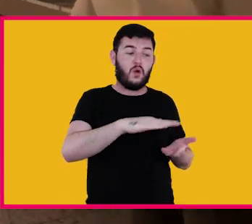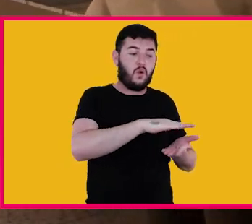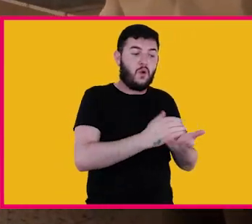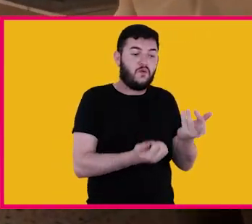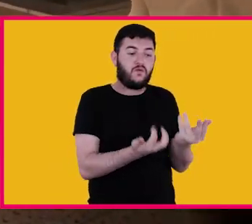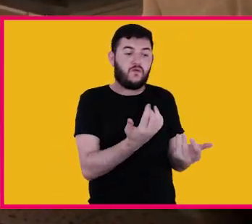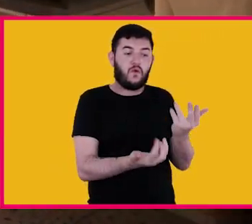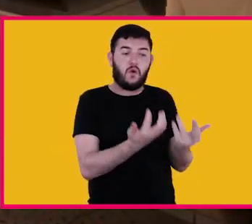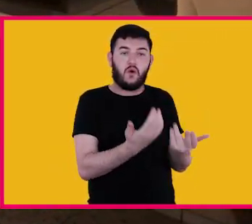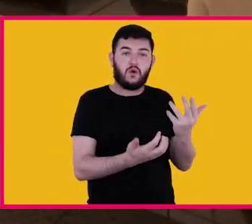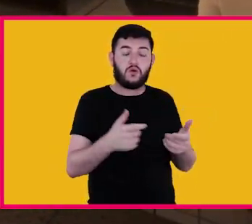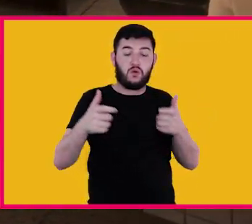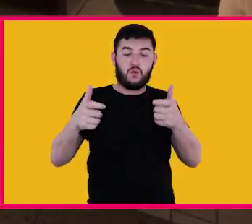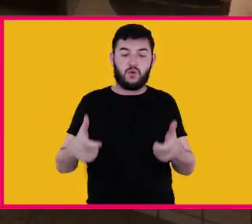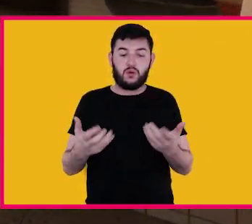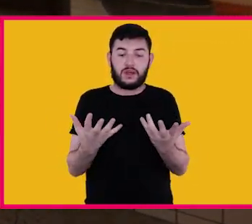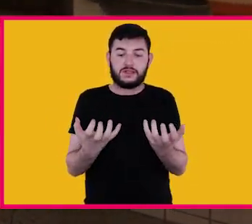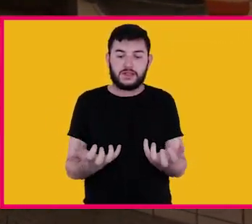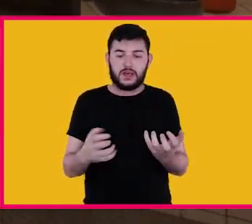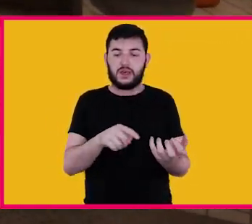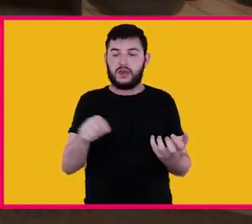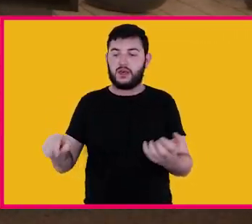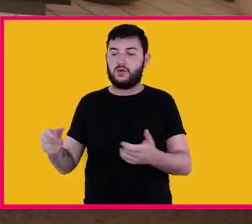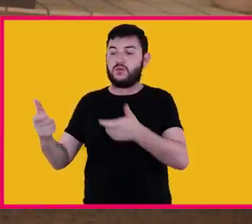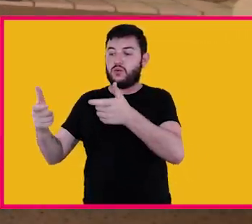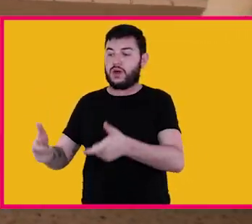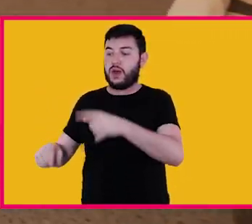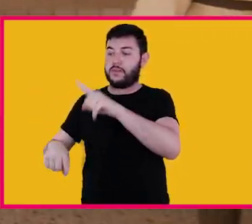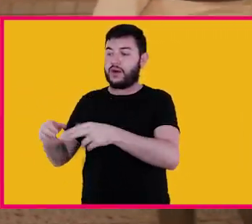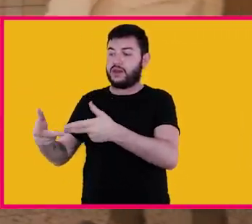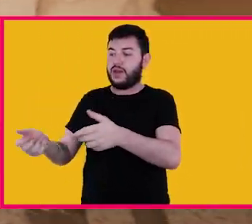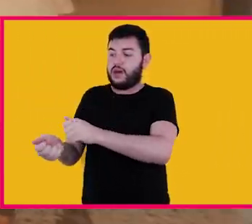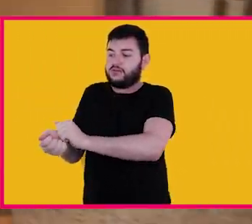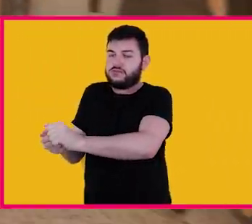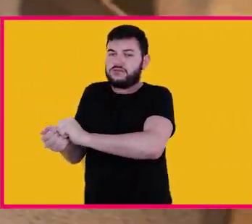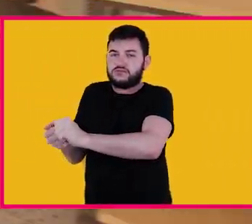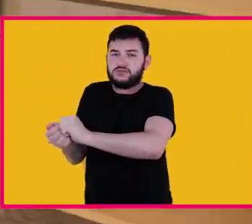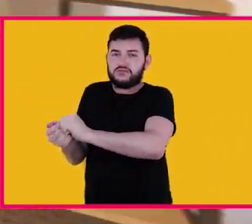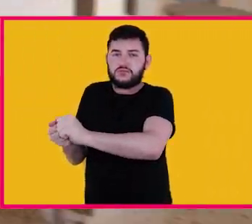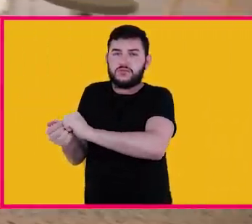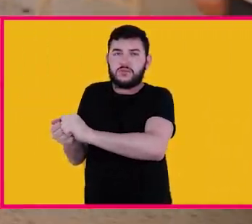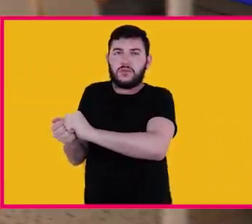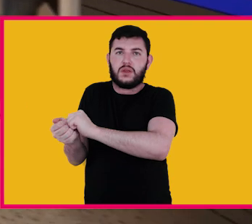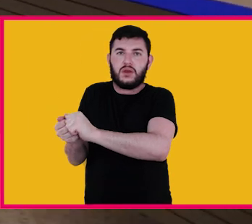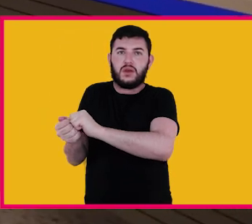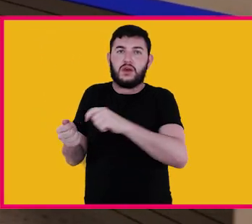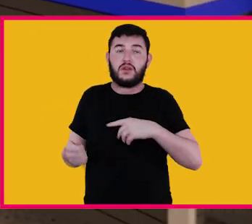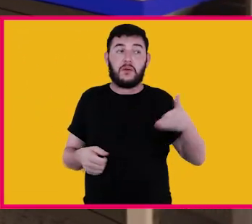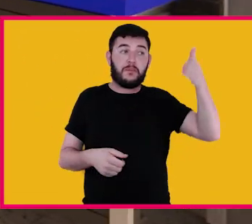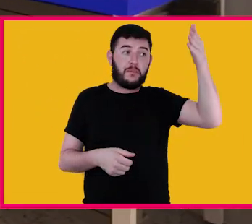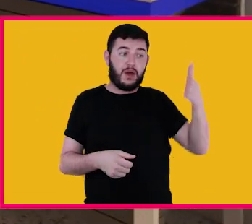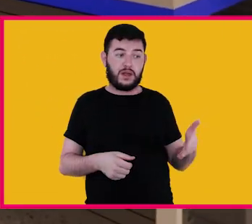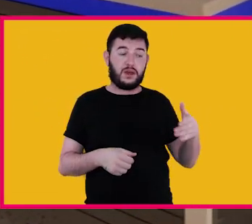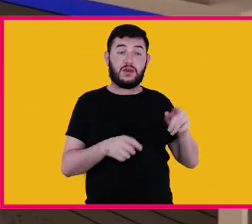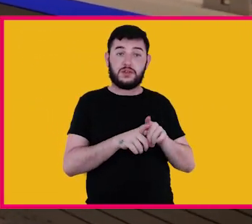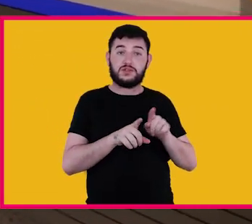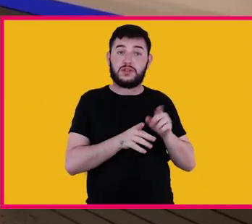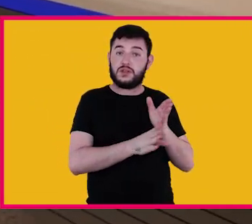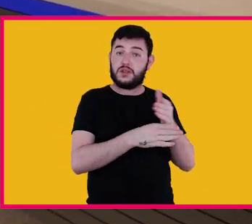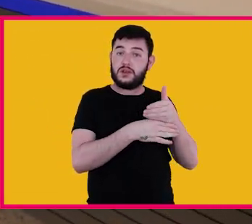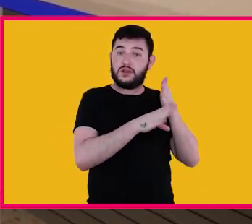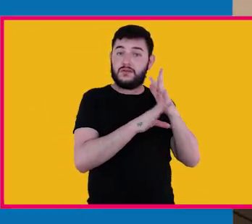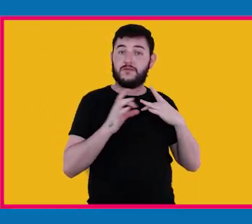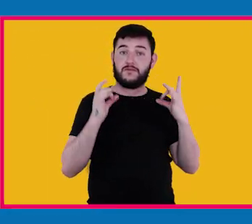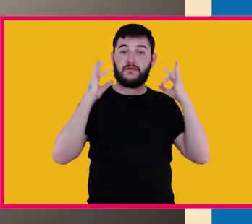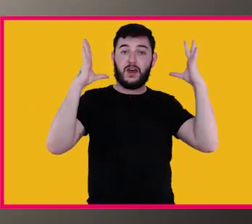para secagem e um tanque para lavagem de materiais, além de uma parede inteira com aplicação de revestimento cerâmico para facilitar a lavagem. Vocês vão perceber